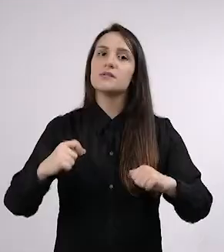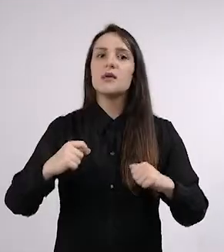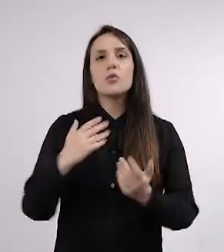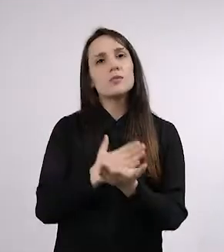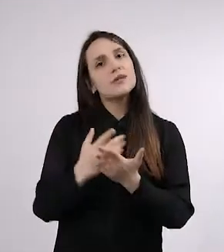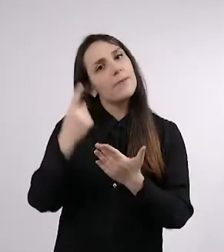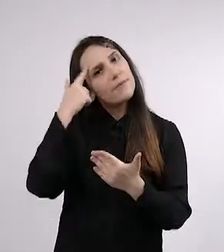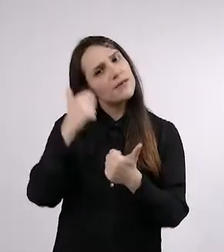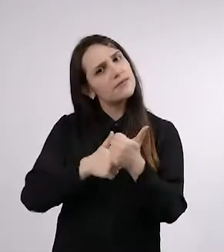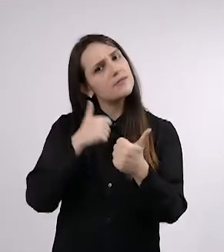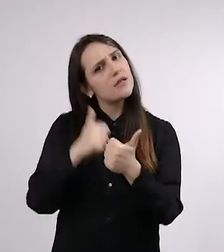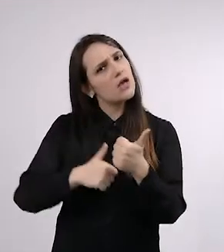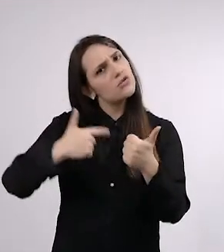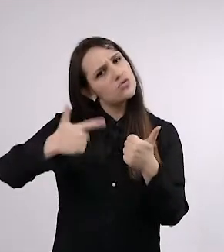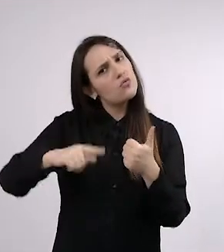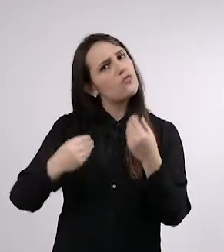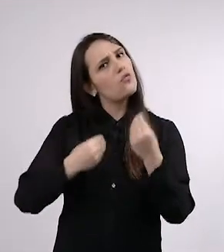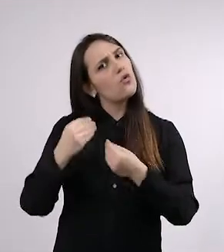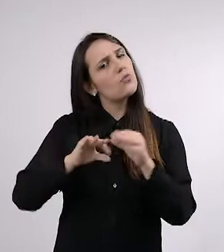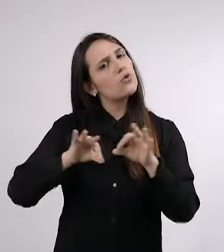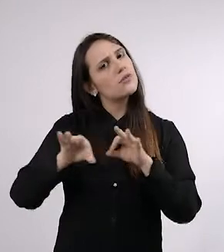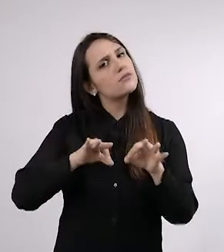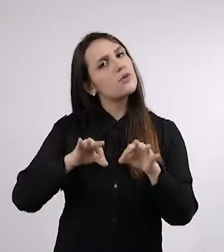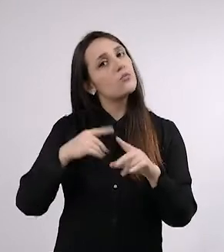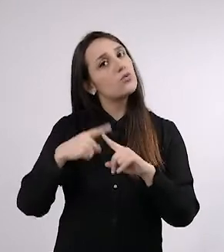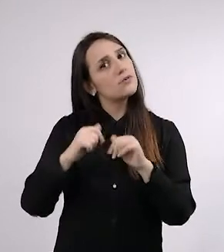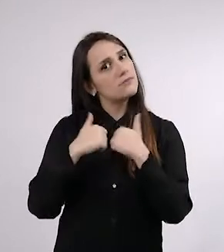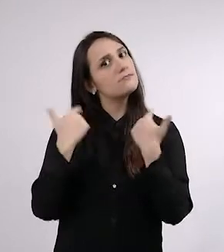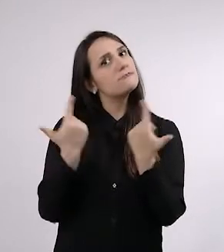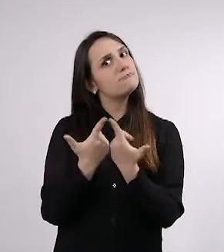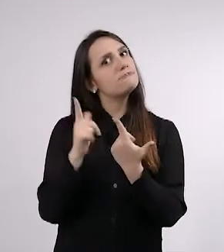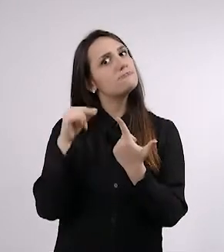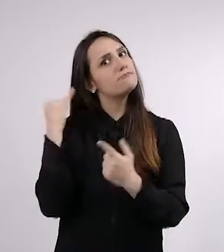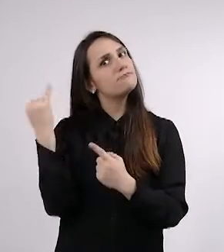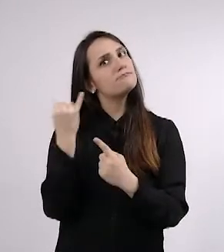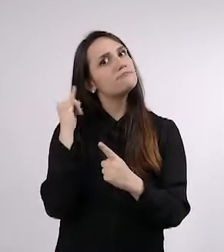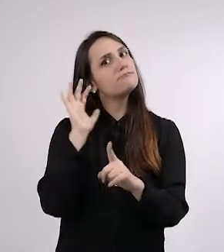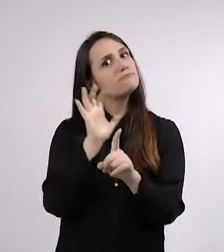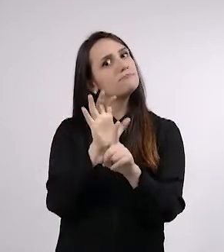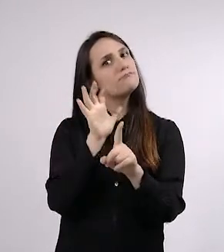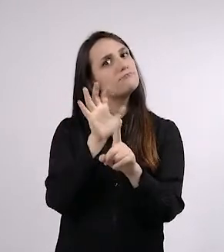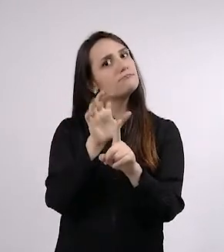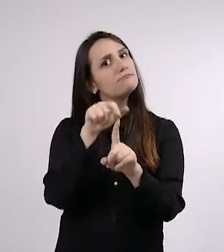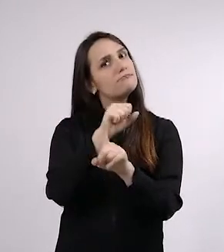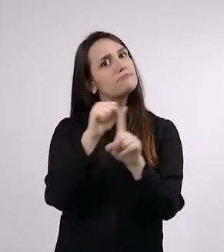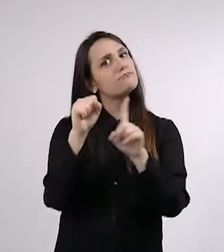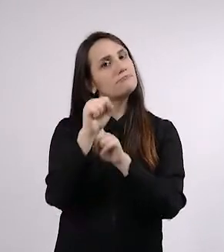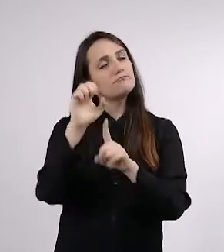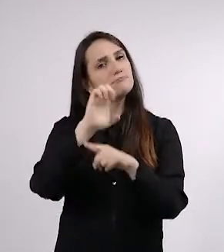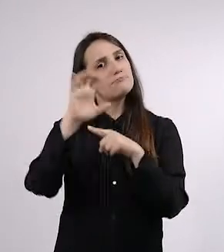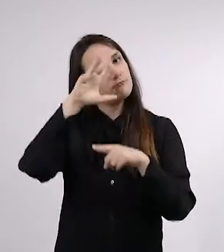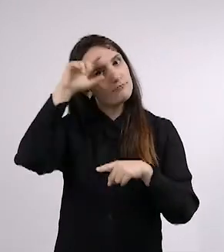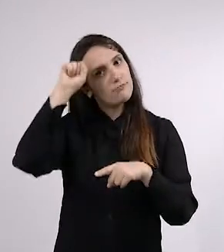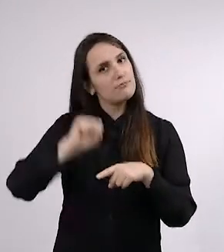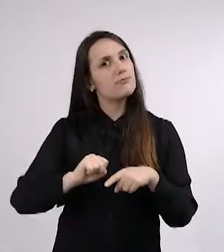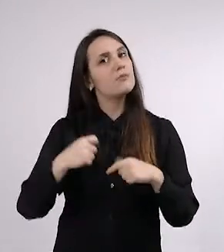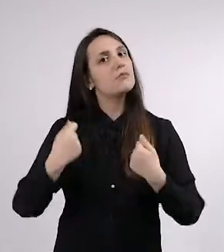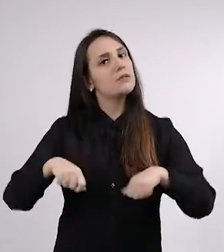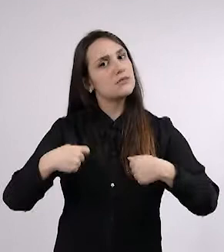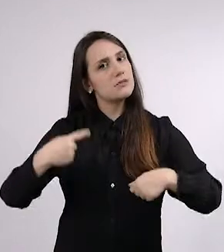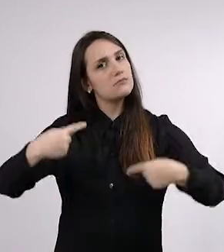e aí entra a Assembleia Legislativa também como uma casa de expressão da sociedade sul-mato-grossense,